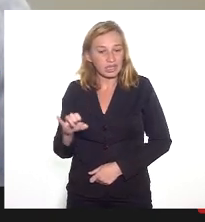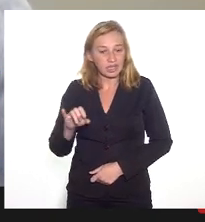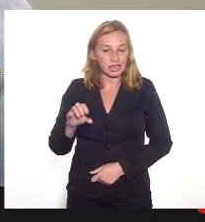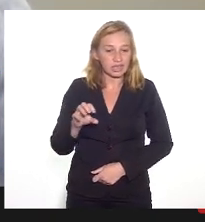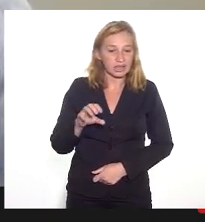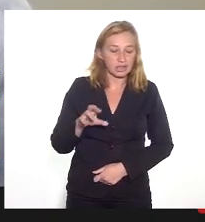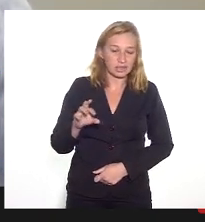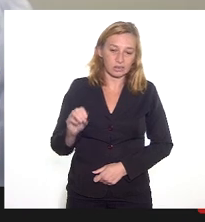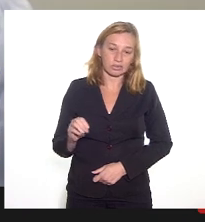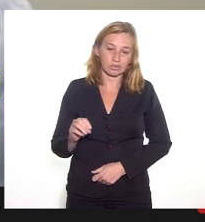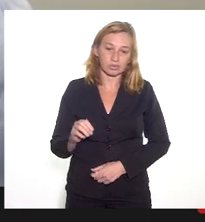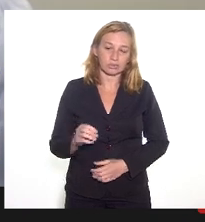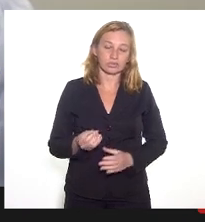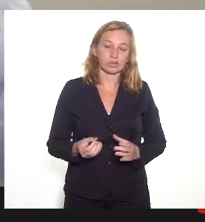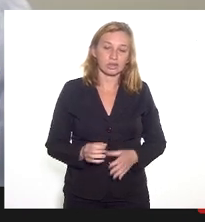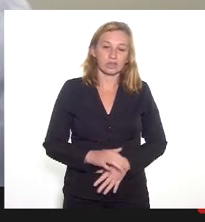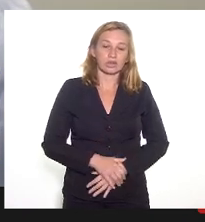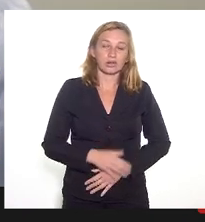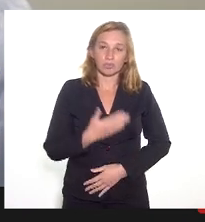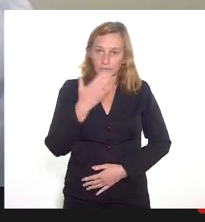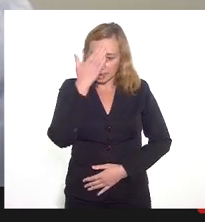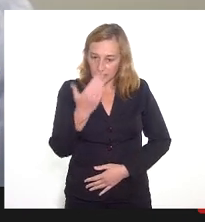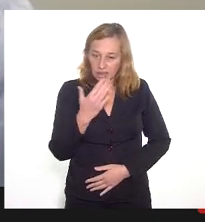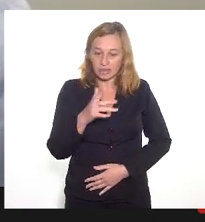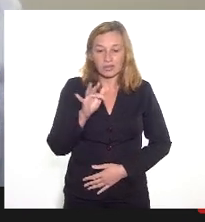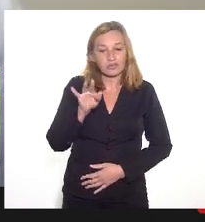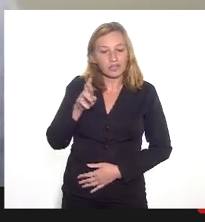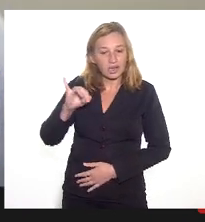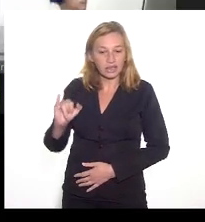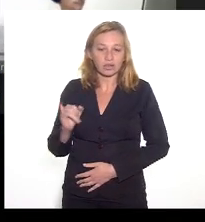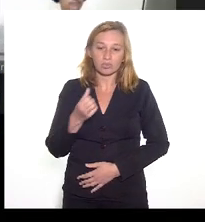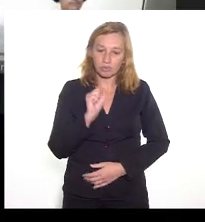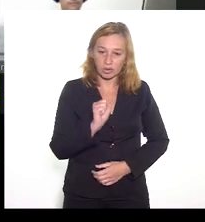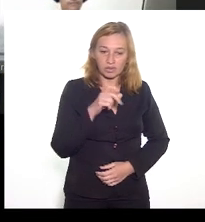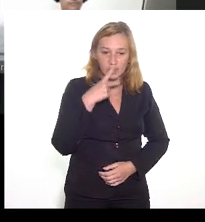não seria lançada hoje. Obrigado, Guilhom. Viva o Fale Rio, você tem a palavra.